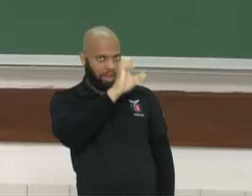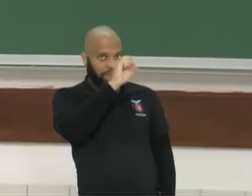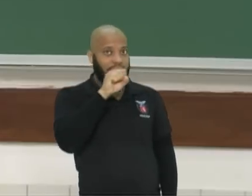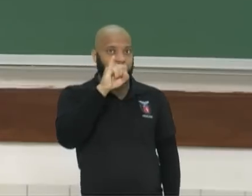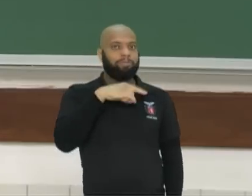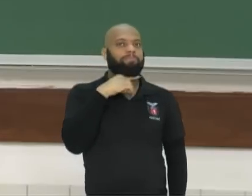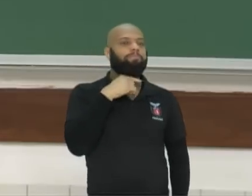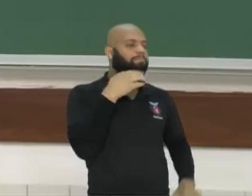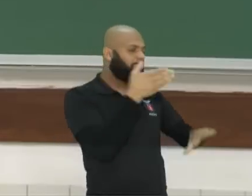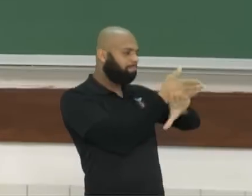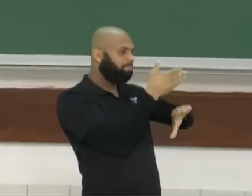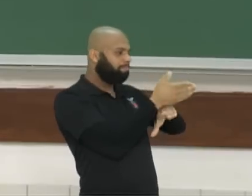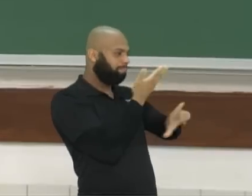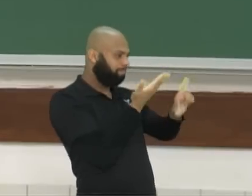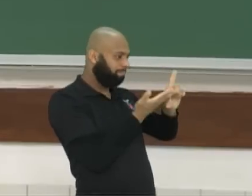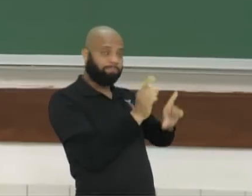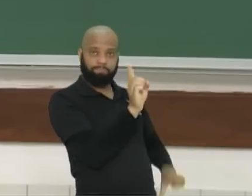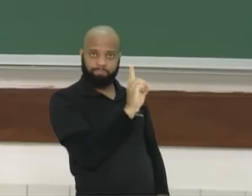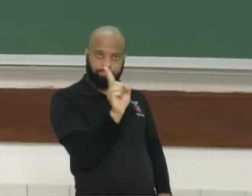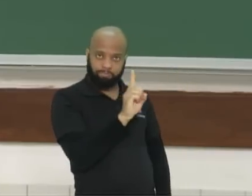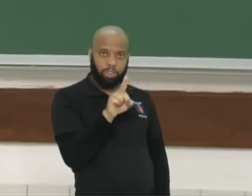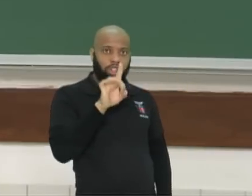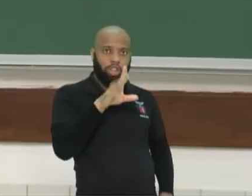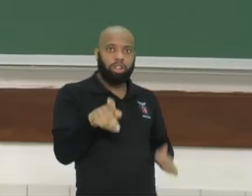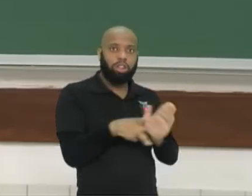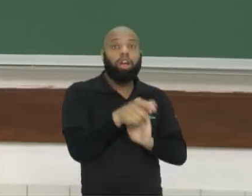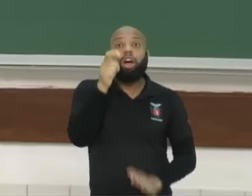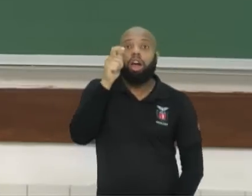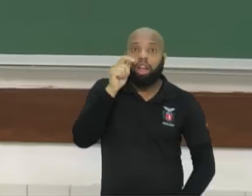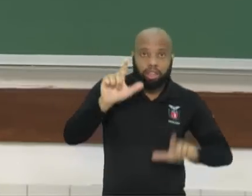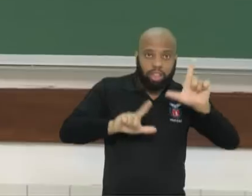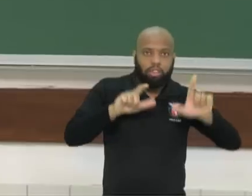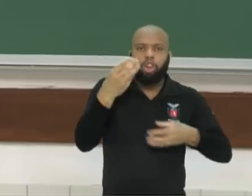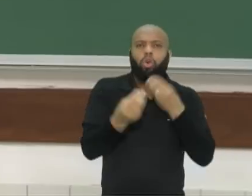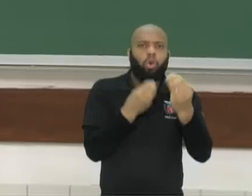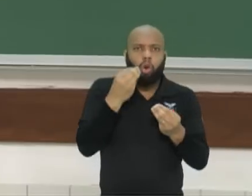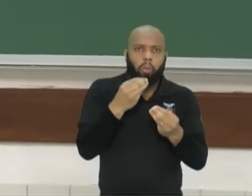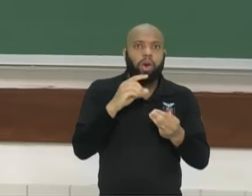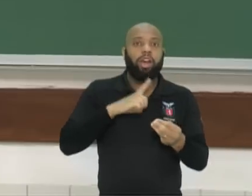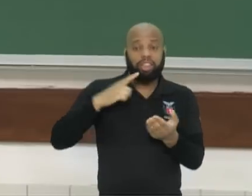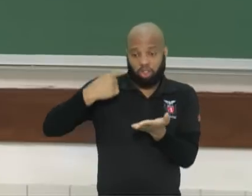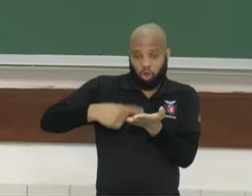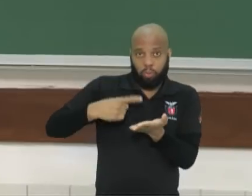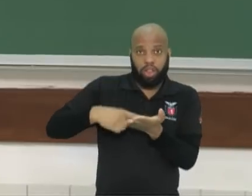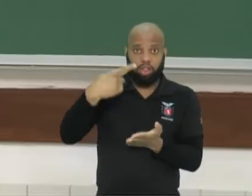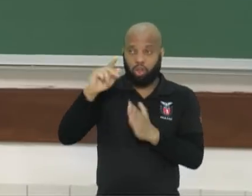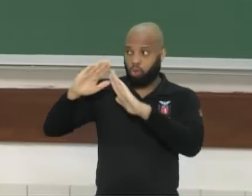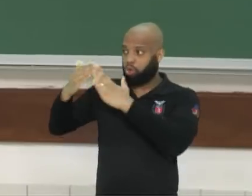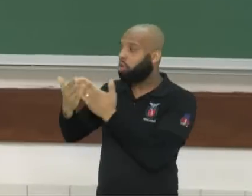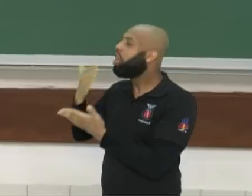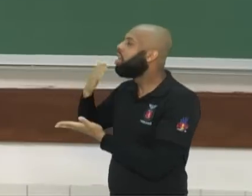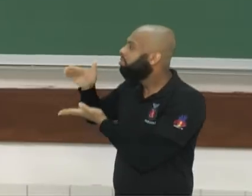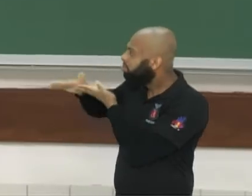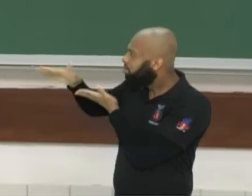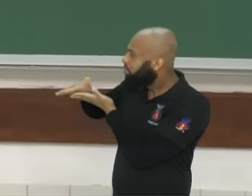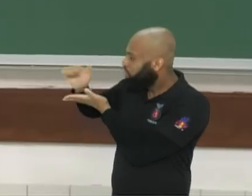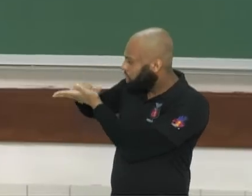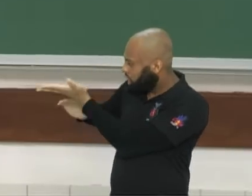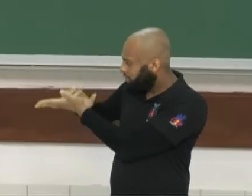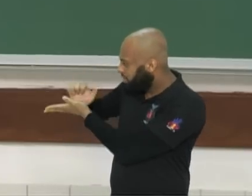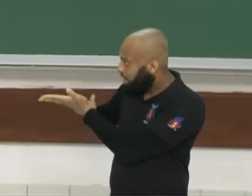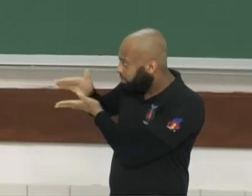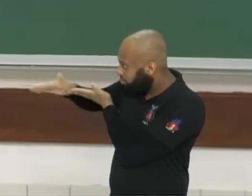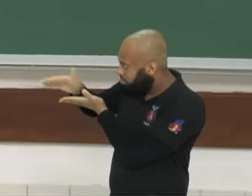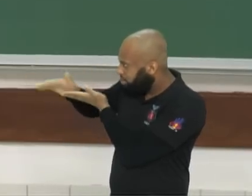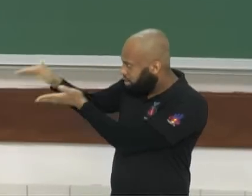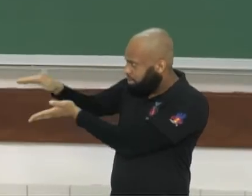de acesso, não consegue e está só acompanhando pela TV as aulas, entra em contato com a escola, pede o material impresso,